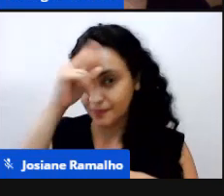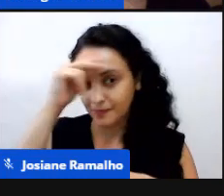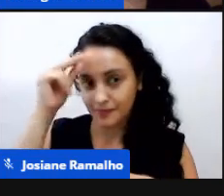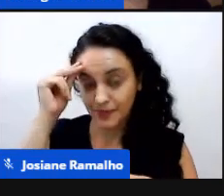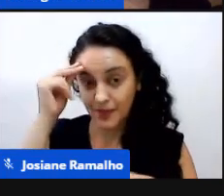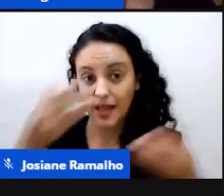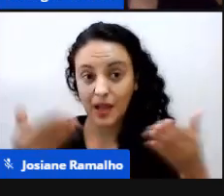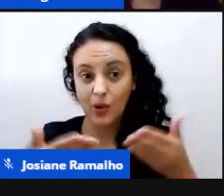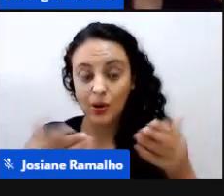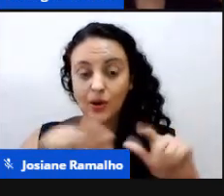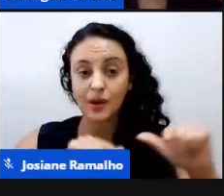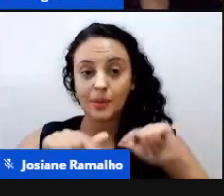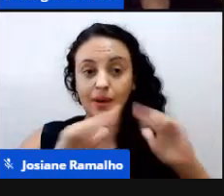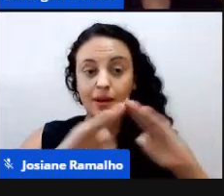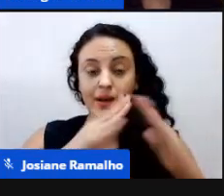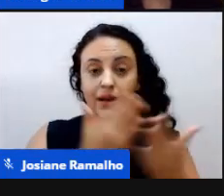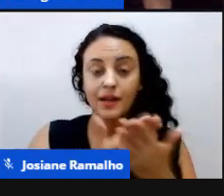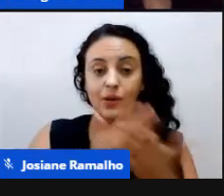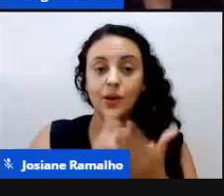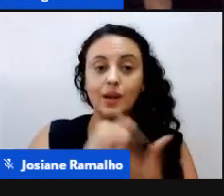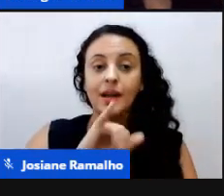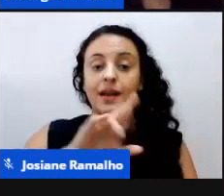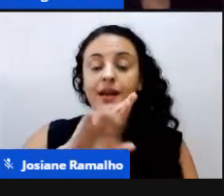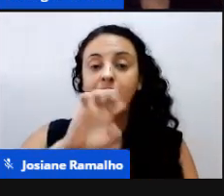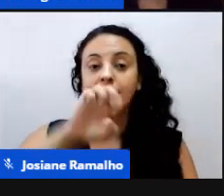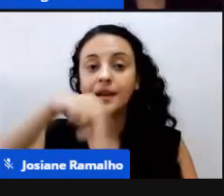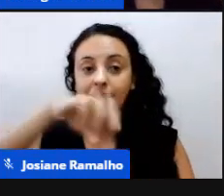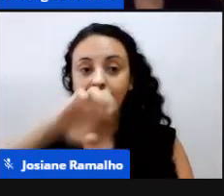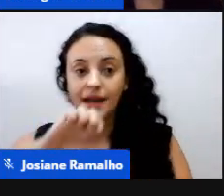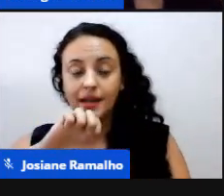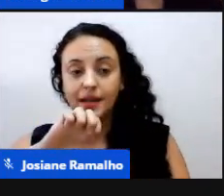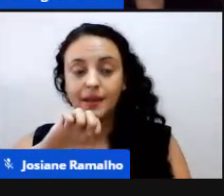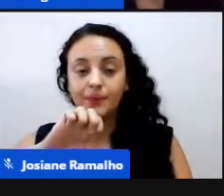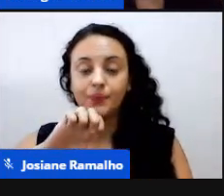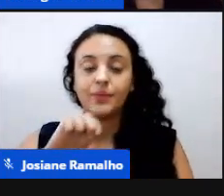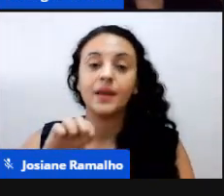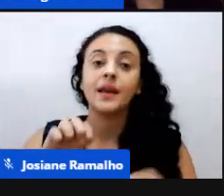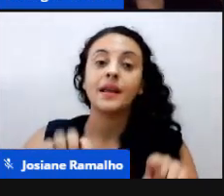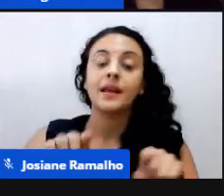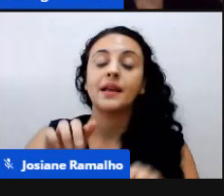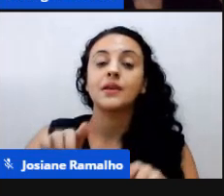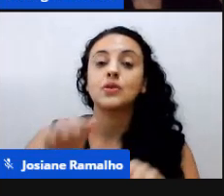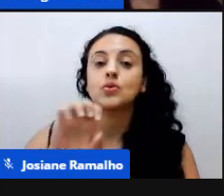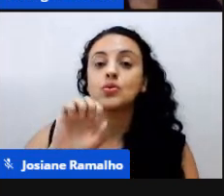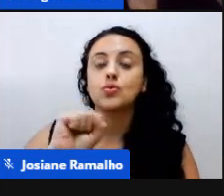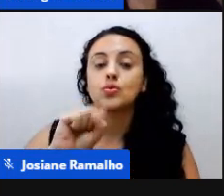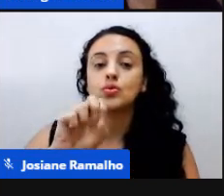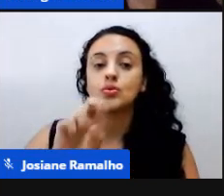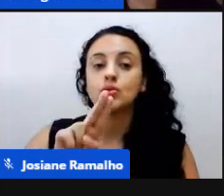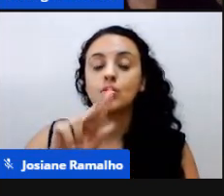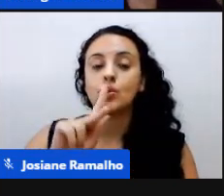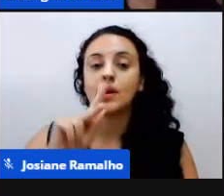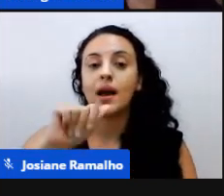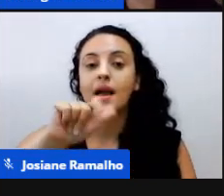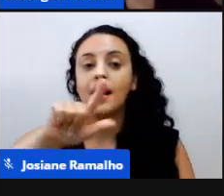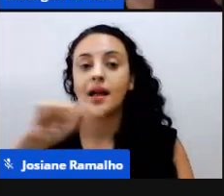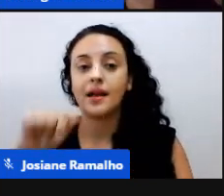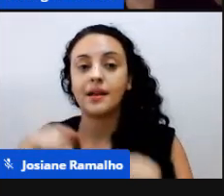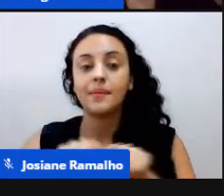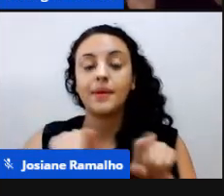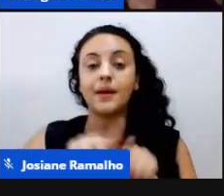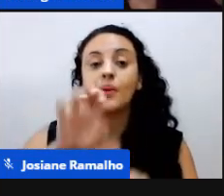Irene Zucala, do aula do primeiro ano, e no EMEI Cláudio Márcio, ok? Bom, vou fazer algumas atividades aqui